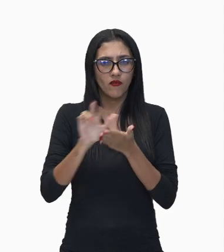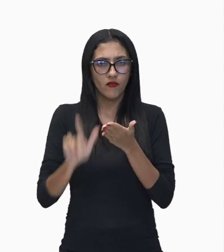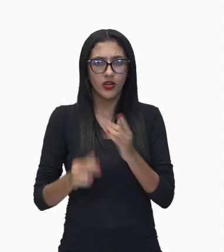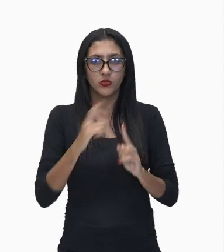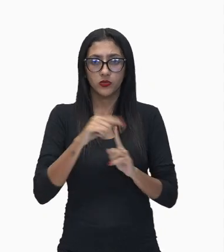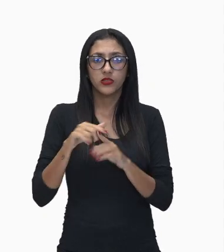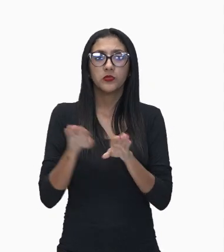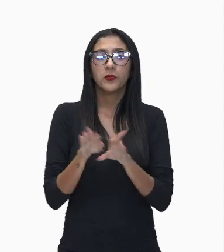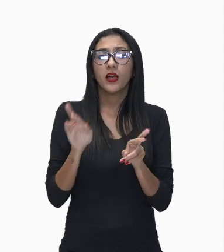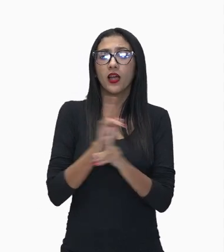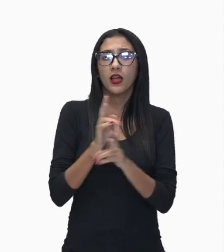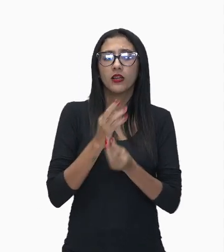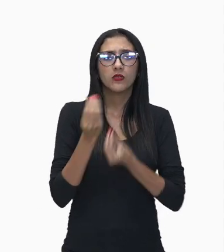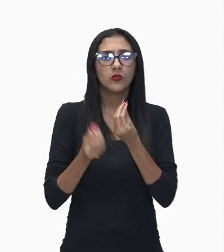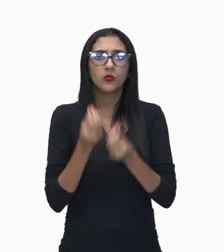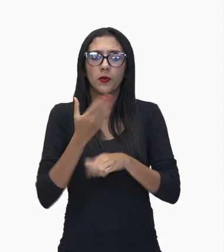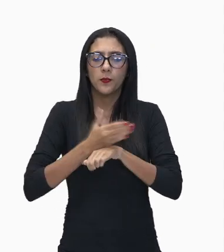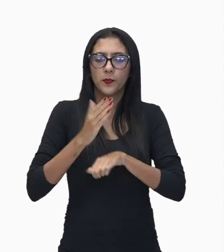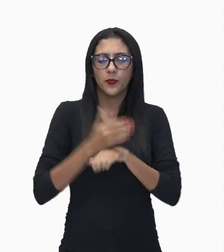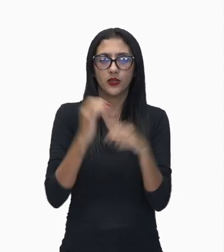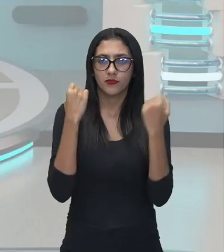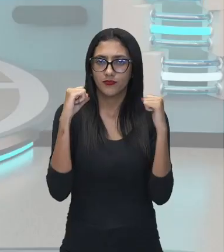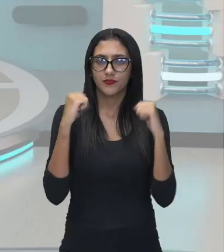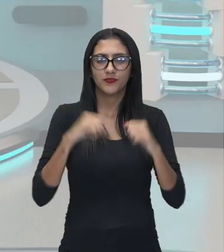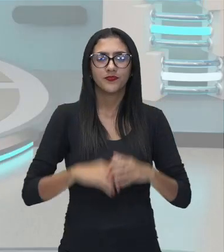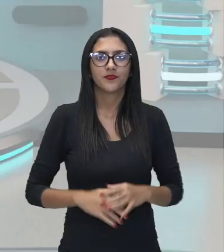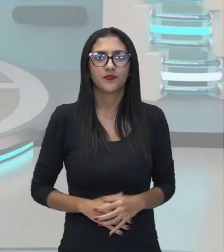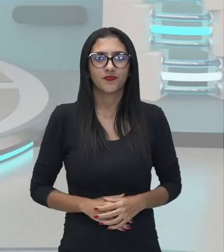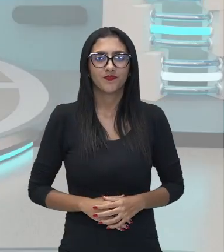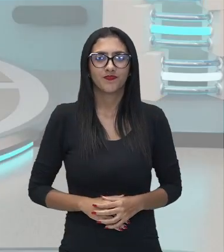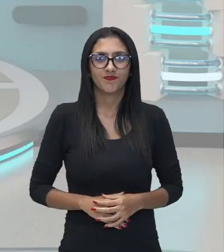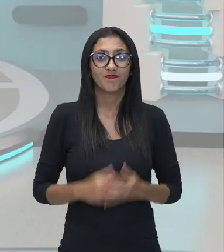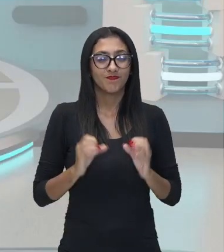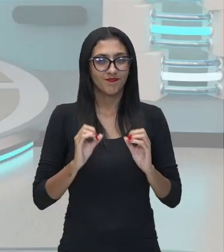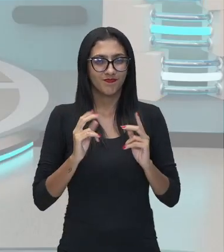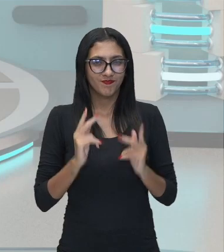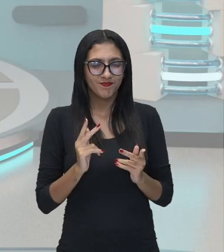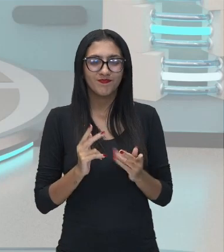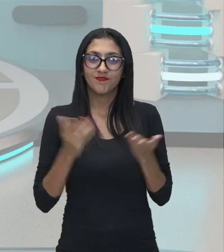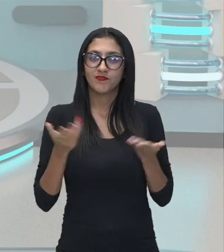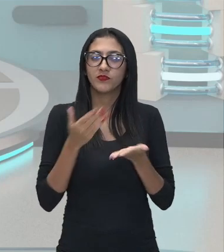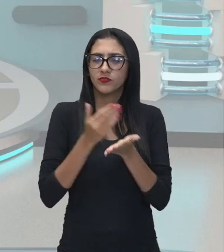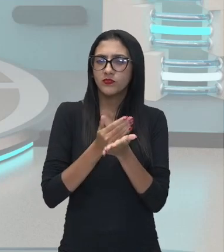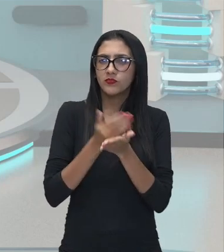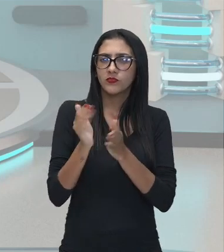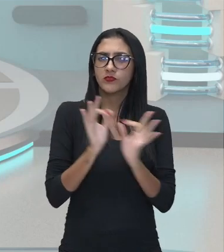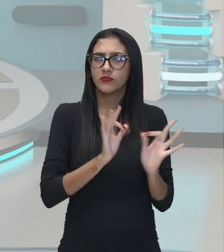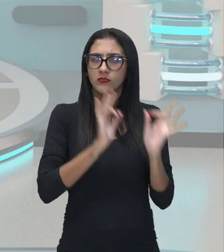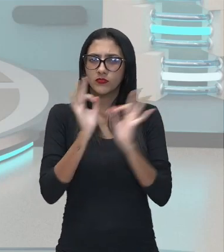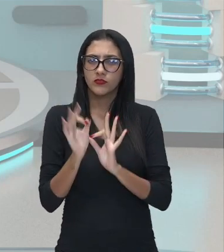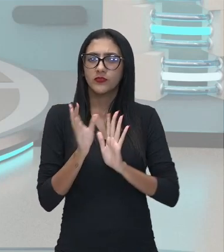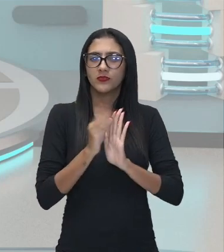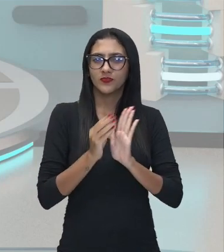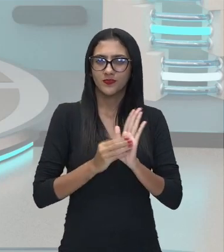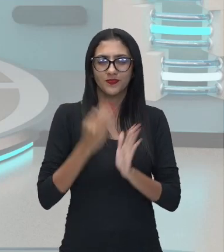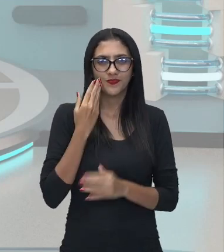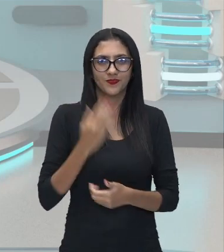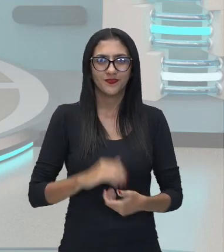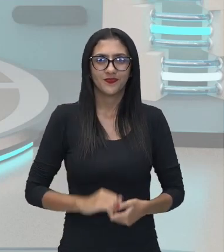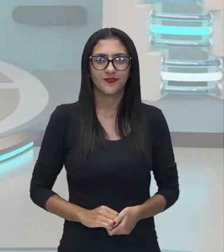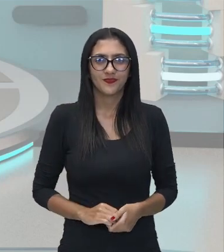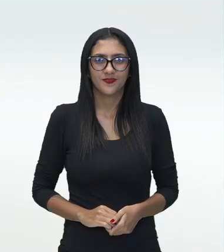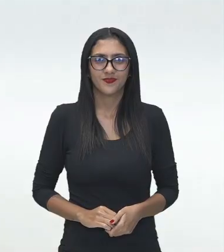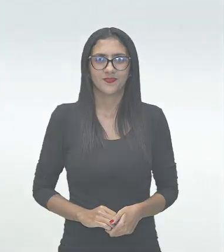sua relação com a prática de atividade física. Muito bem, preparados para o que vem de conteúdo por aí? Então, vamos de aula.